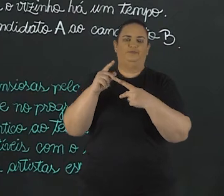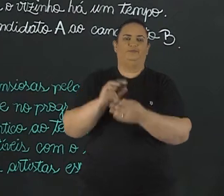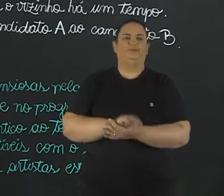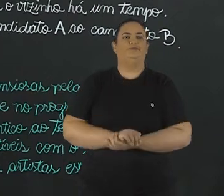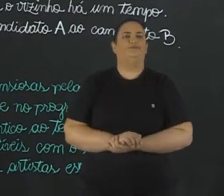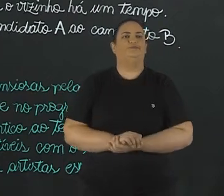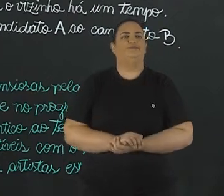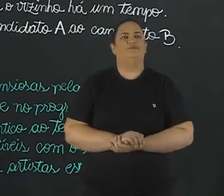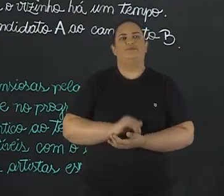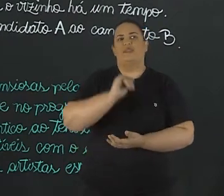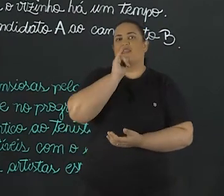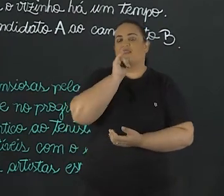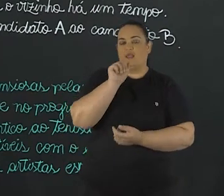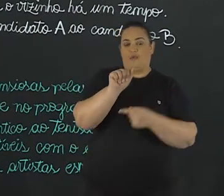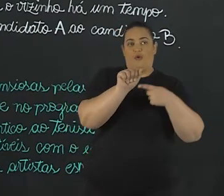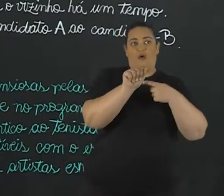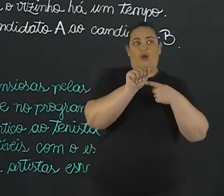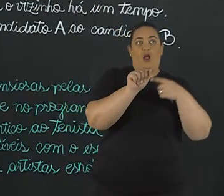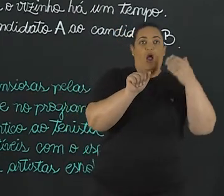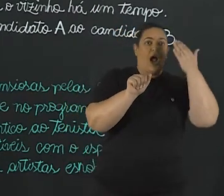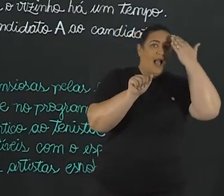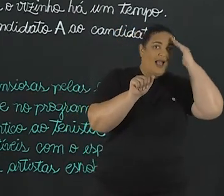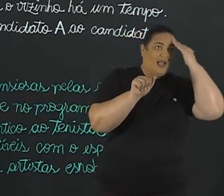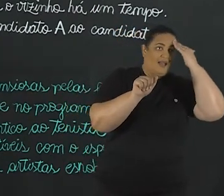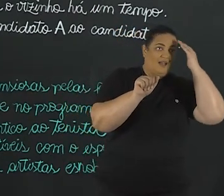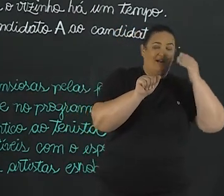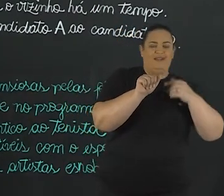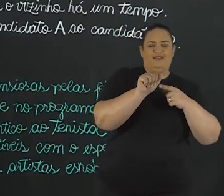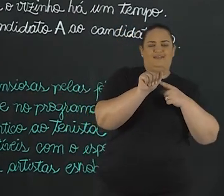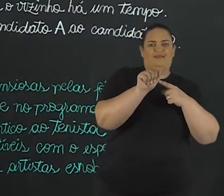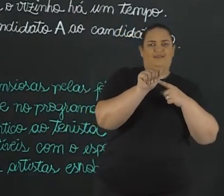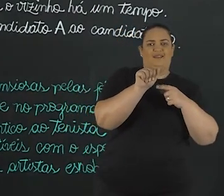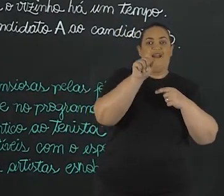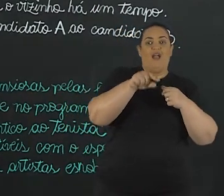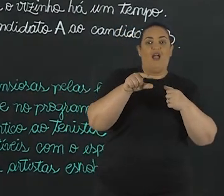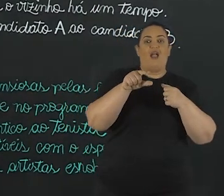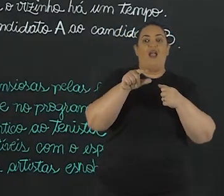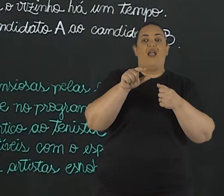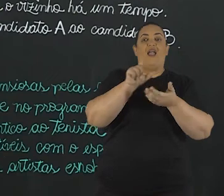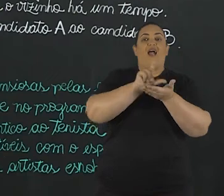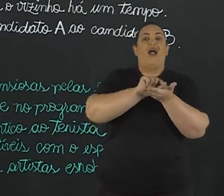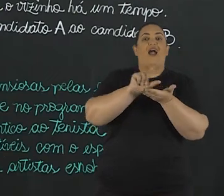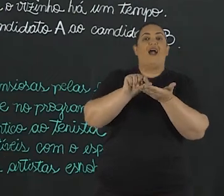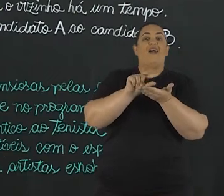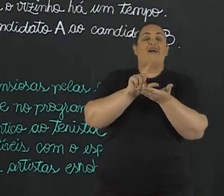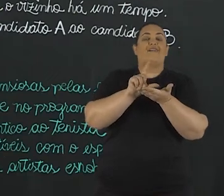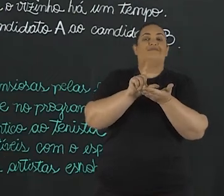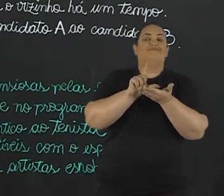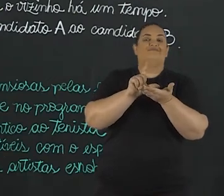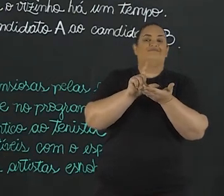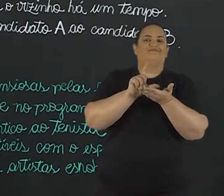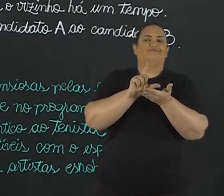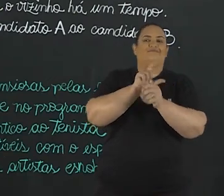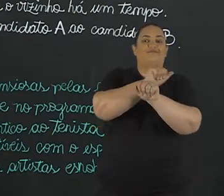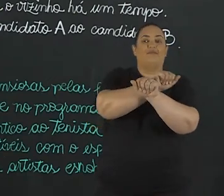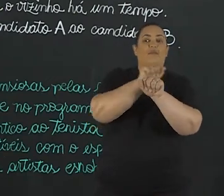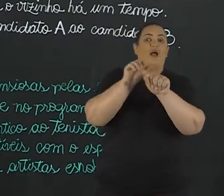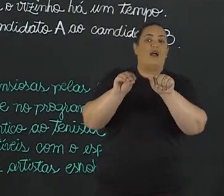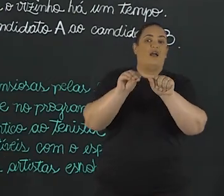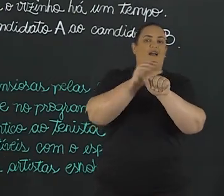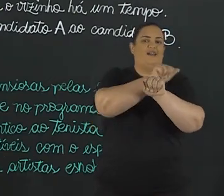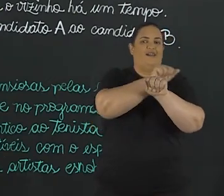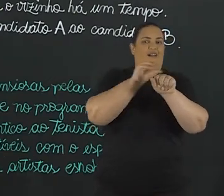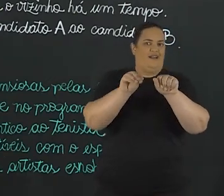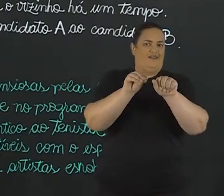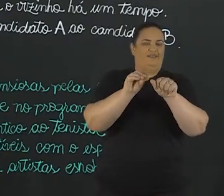compreendi, compreendi a questão, esse a aqui é um artigo, não é preposição. Quem compreende, compreende alguma coisa. Eu compreendi a questão,